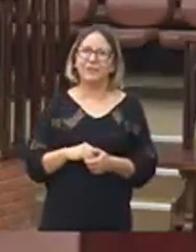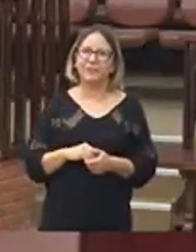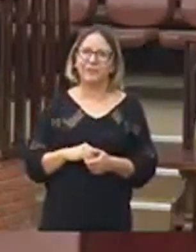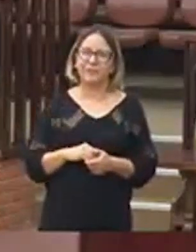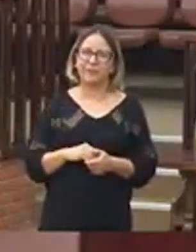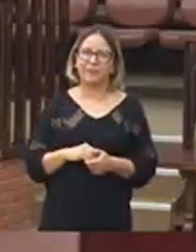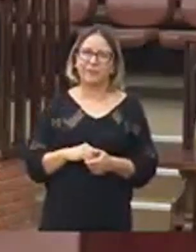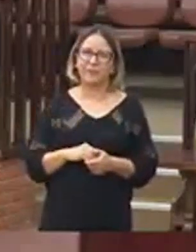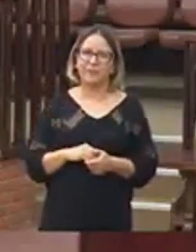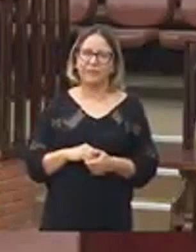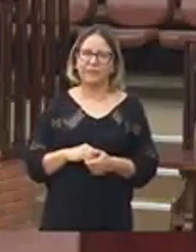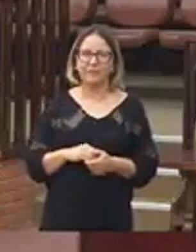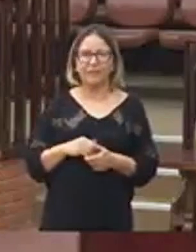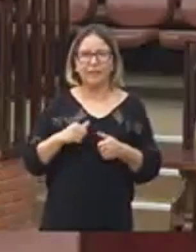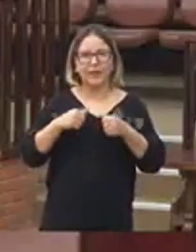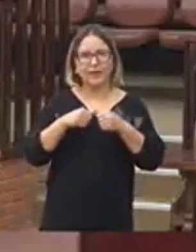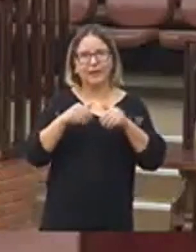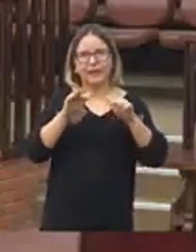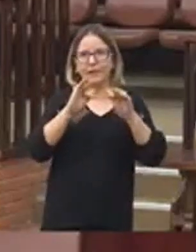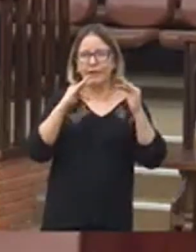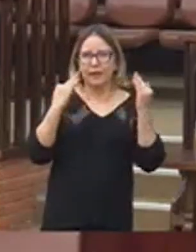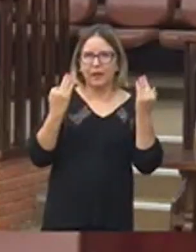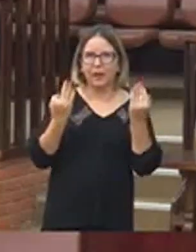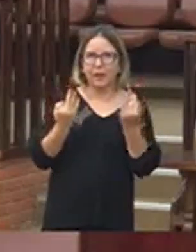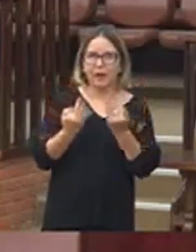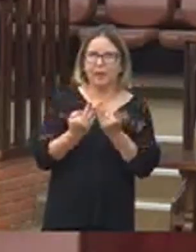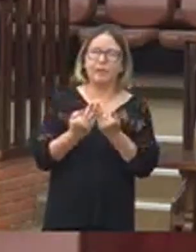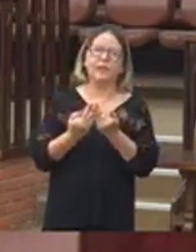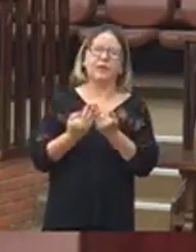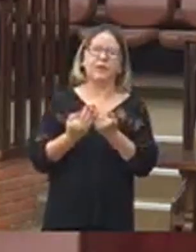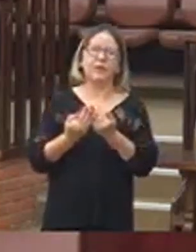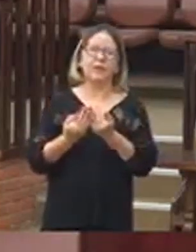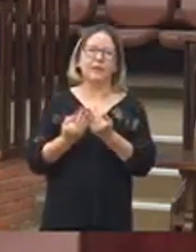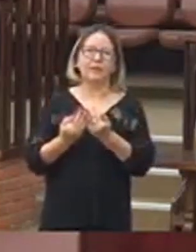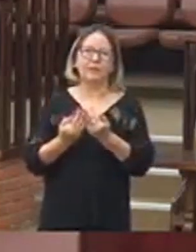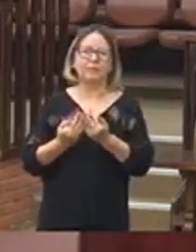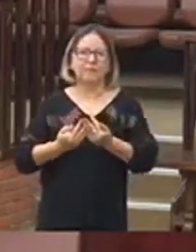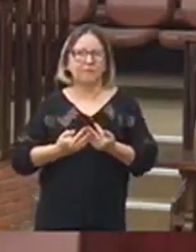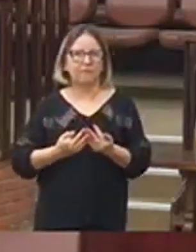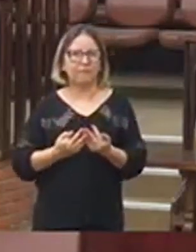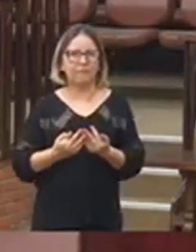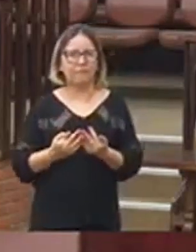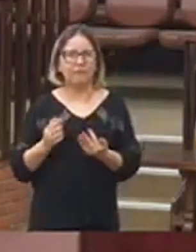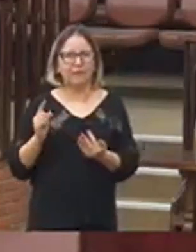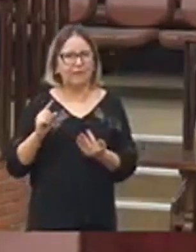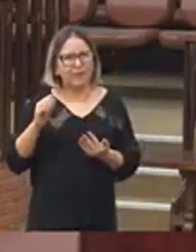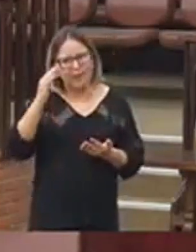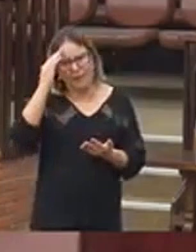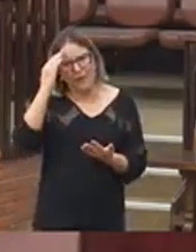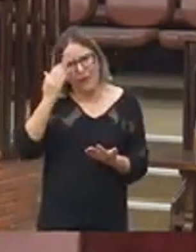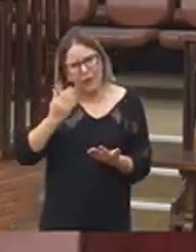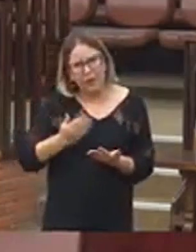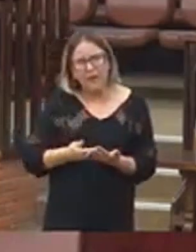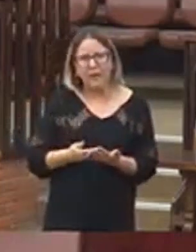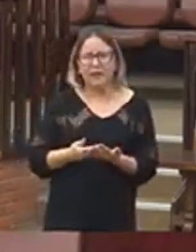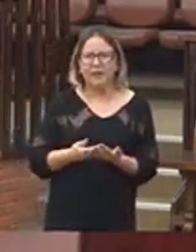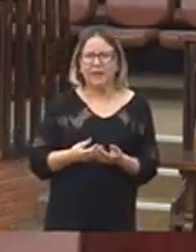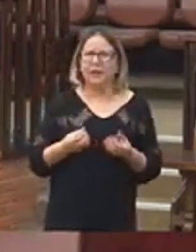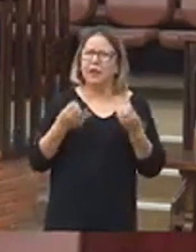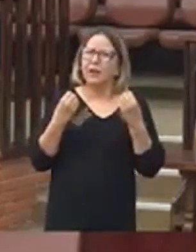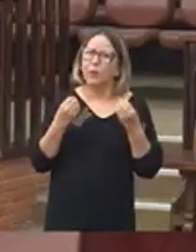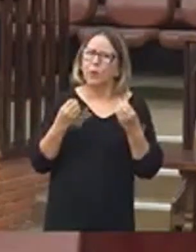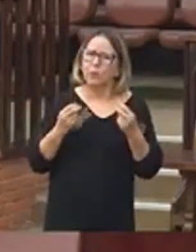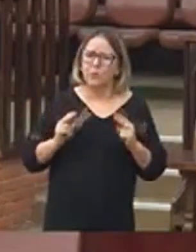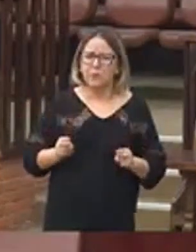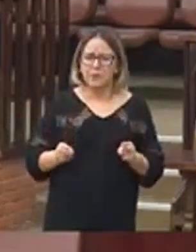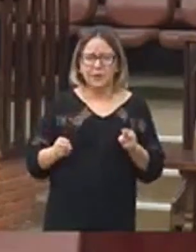E essa turma entra em parafuso. Estavam acostumados a ouvir